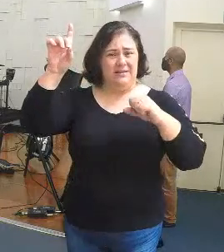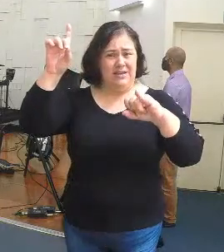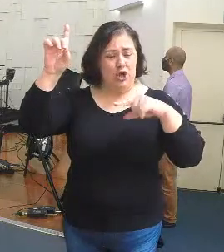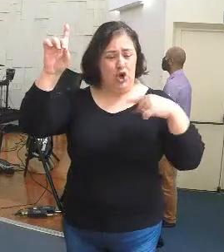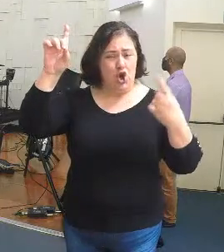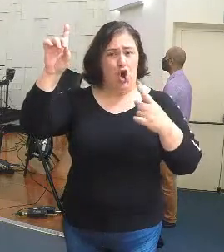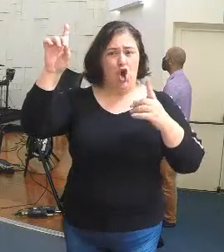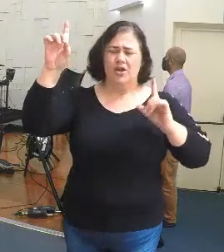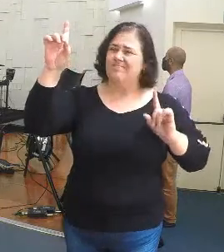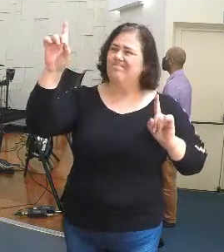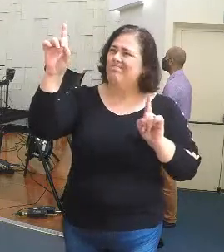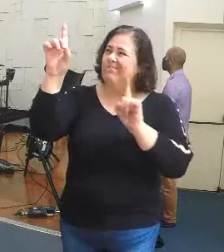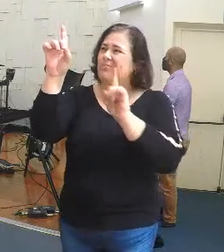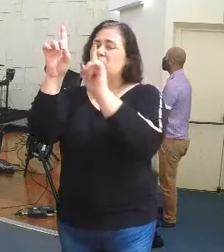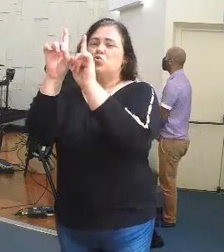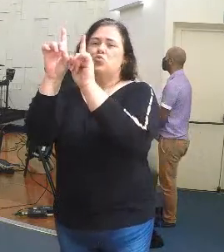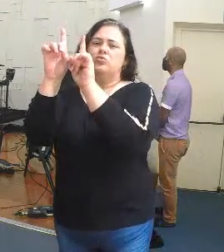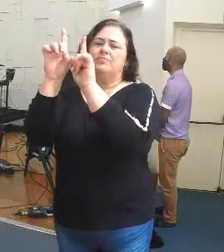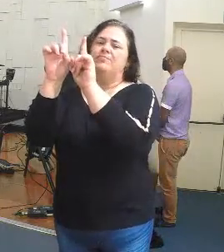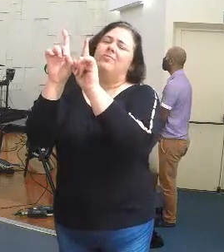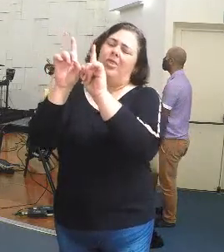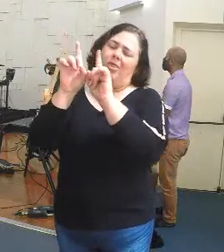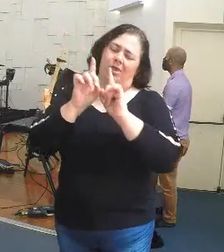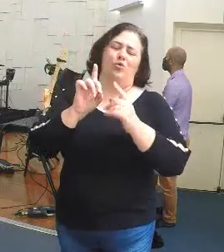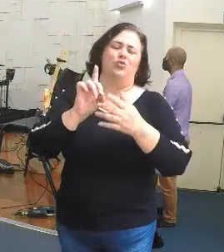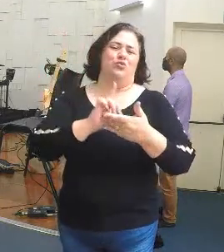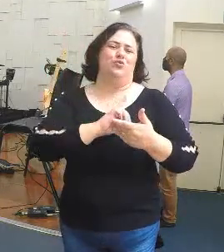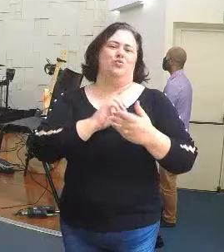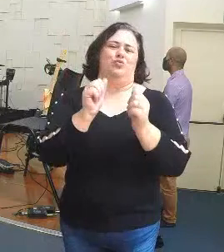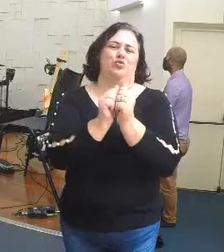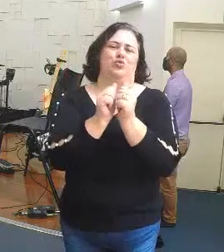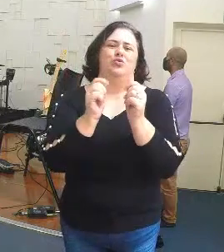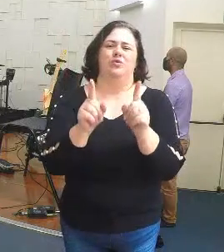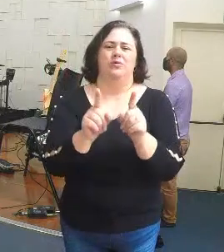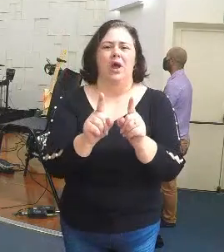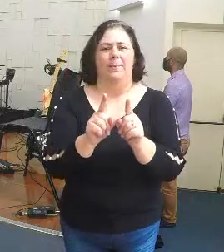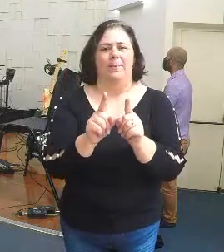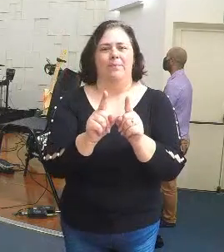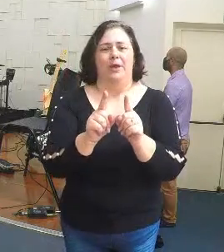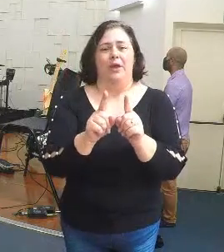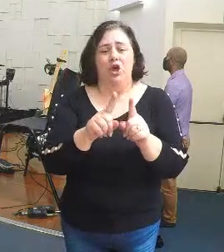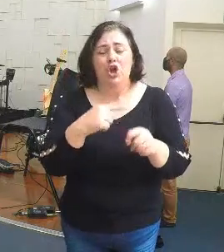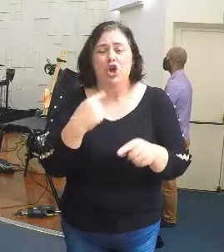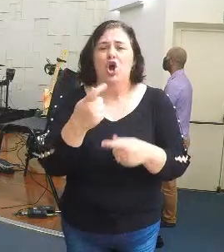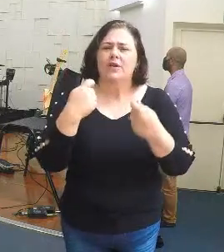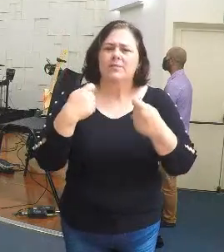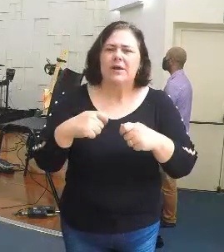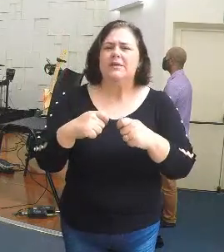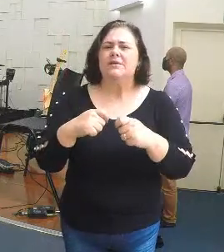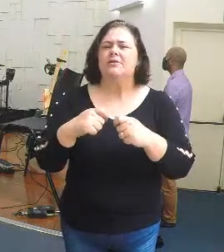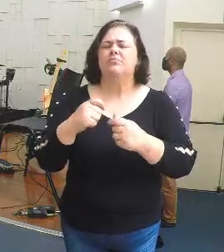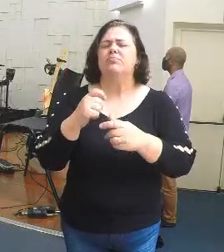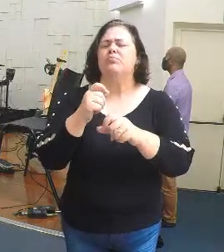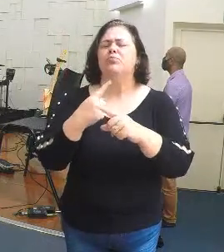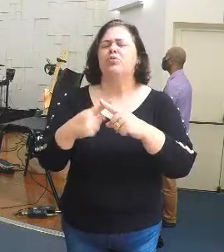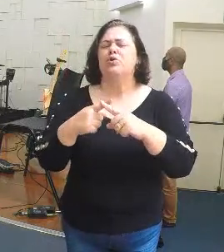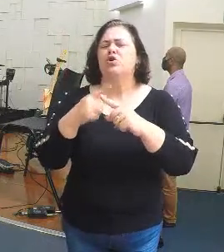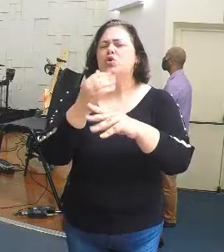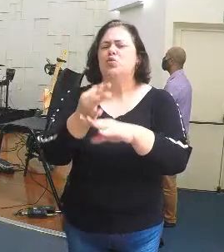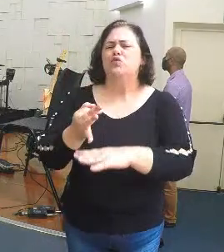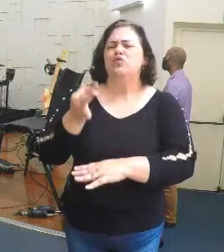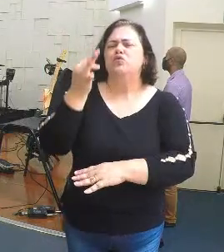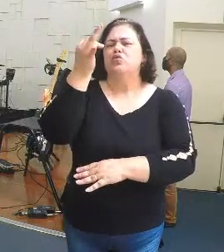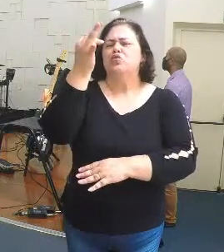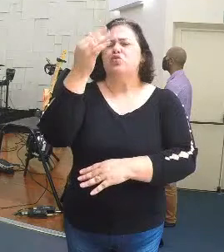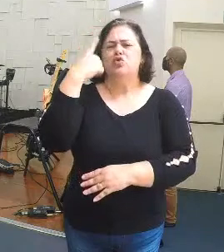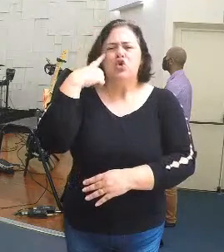nele. Nisto é em nós aperfeiçoado o amor, para que no dia do juízo mantenhamos